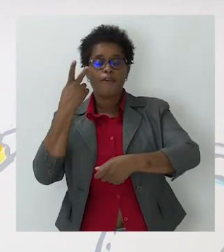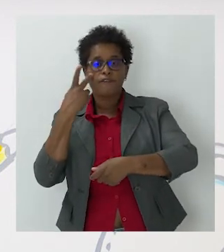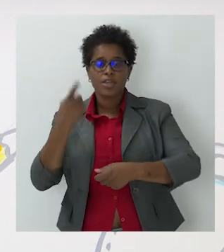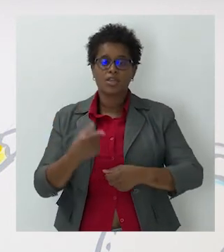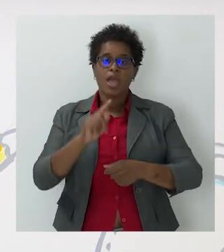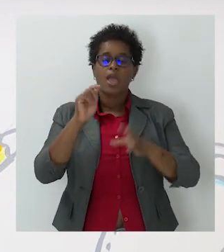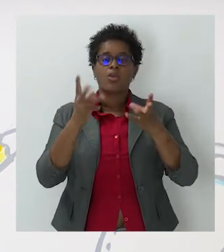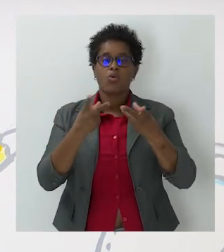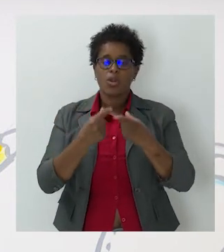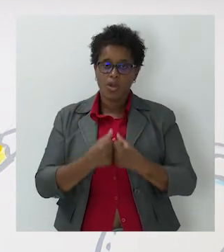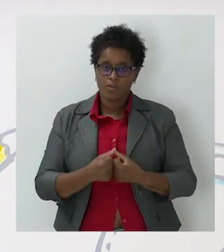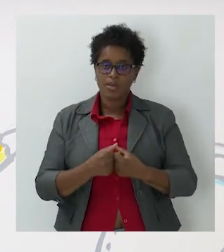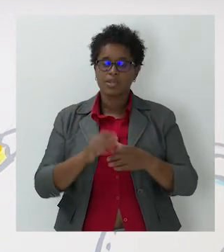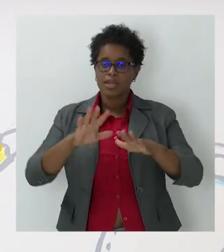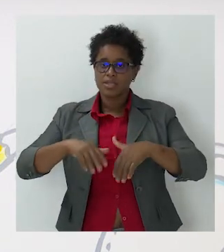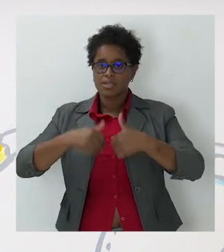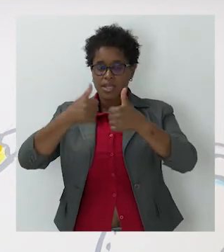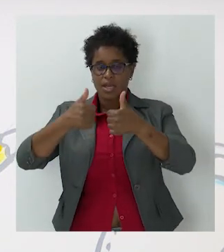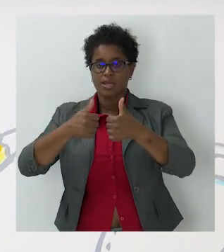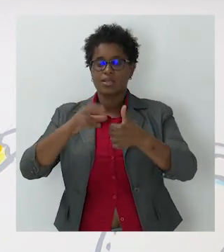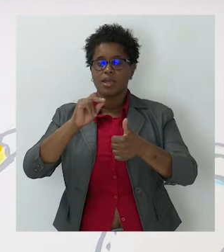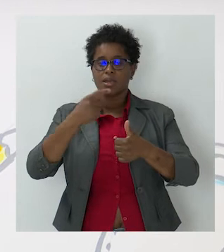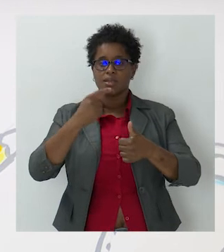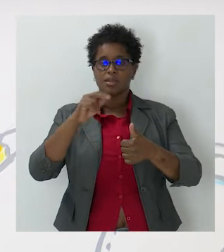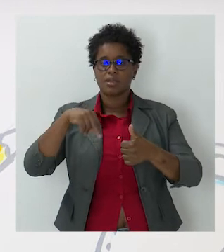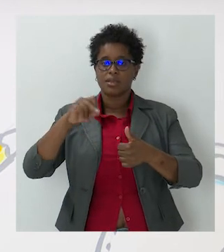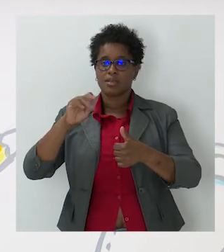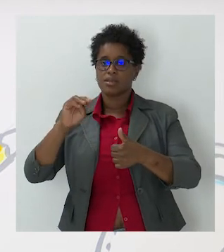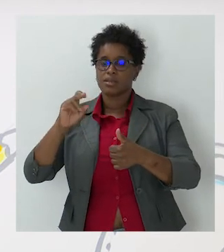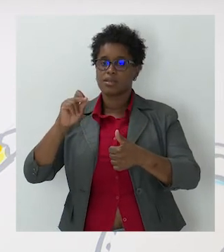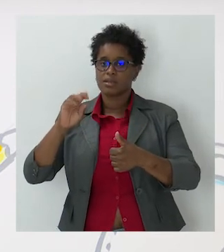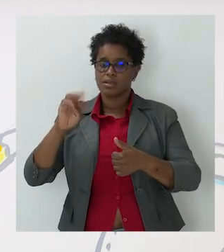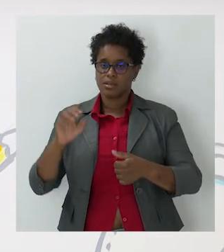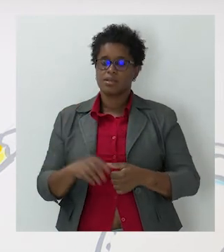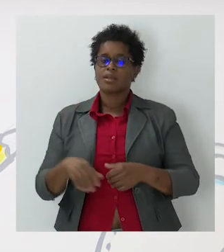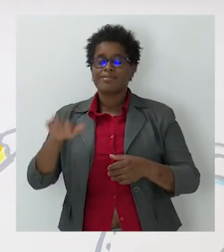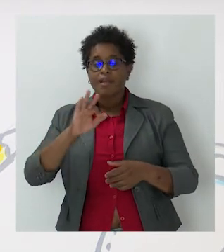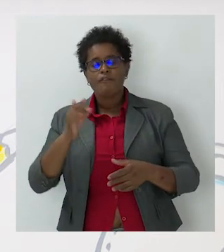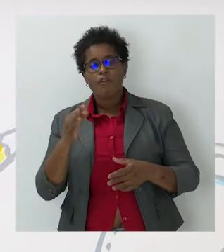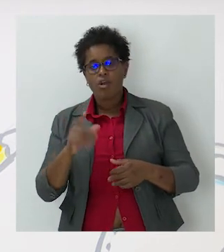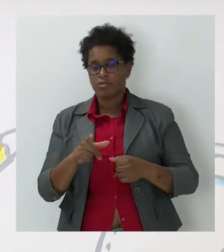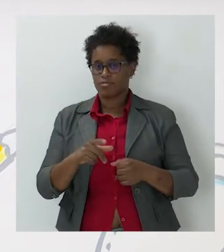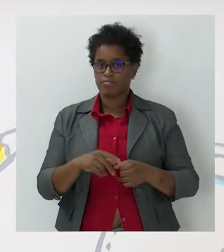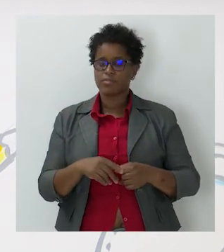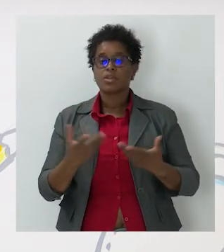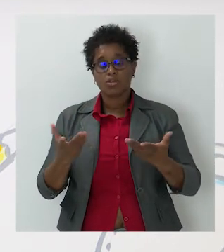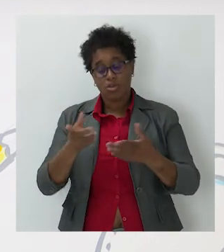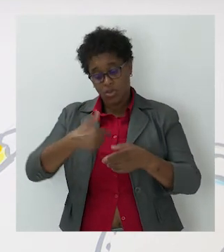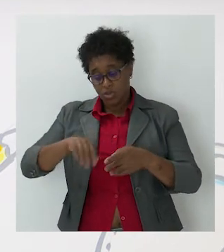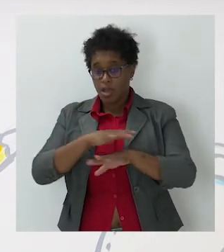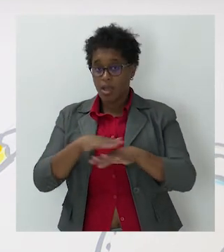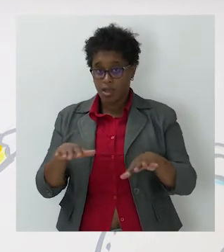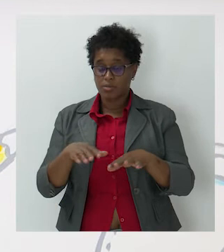vida econômica da cidade de Atenas. De tal forma que acabamos